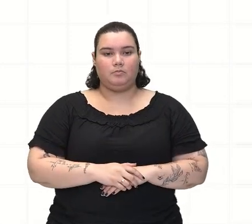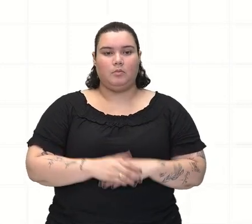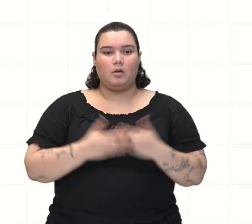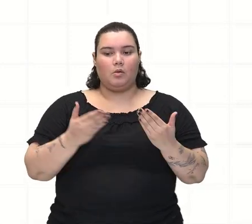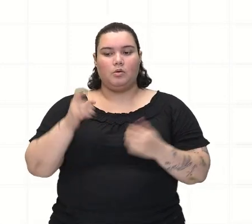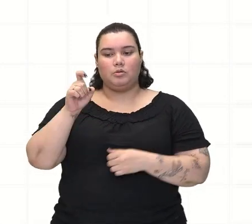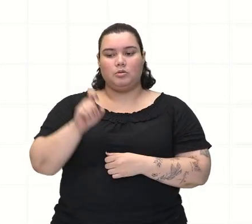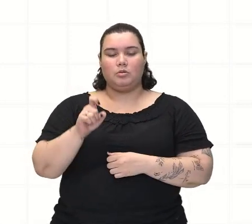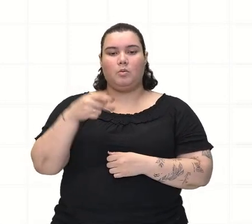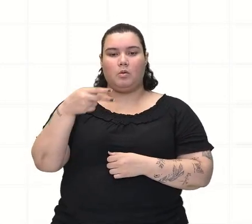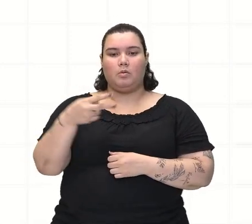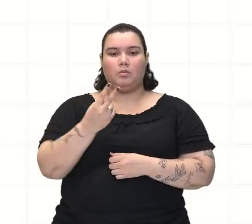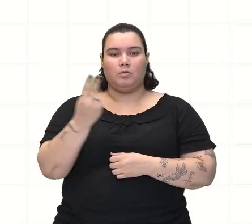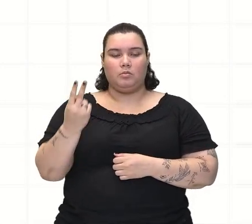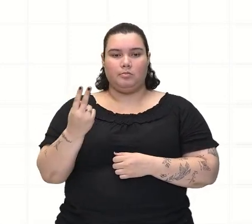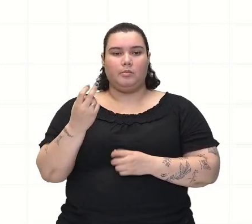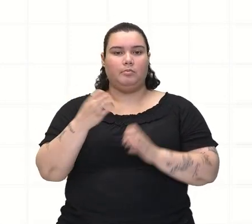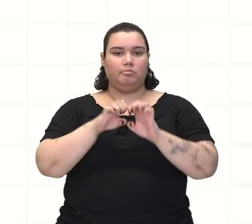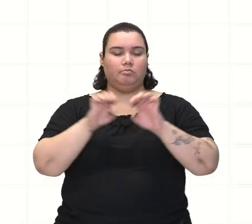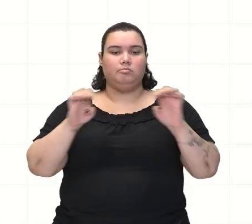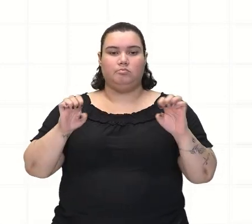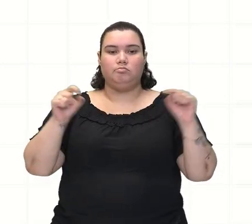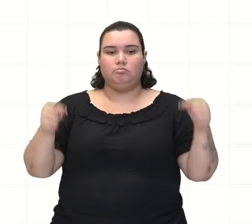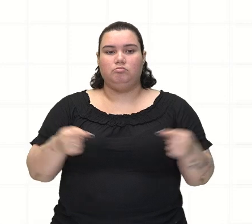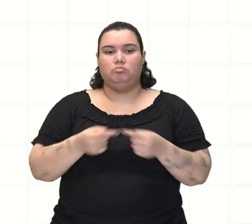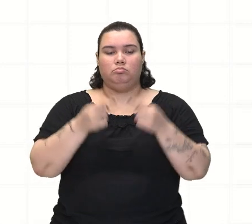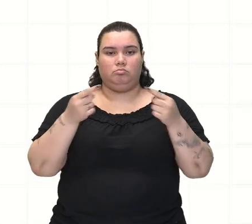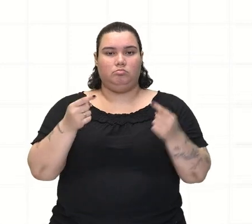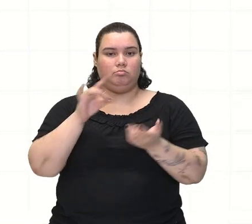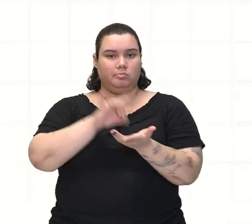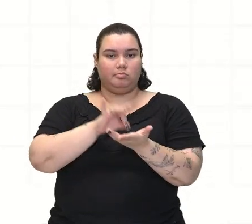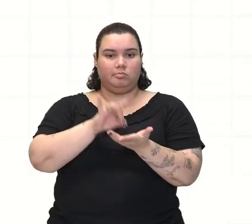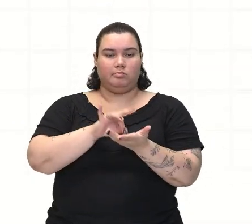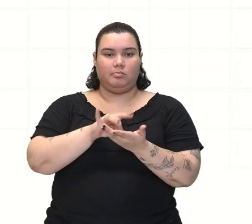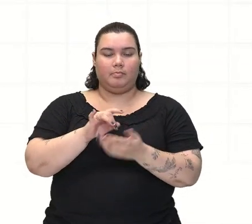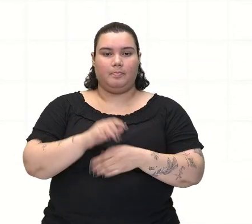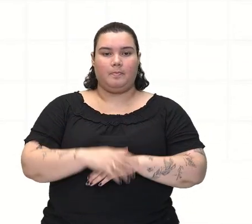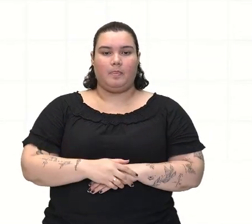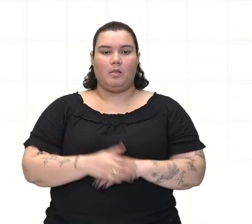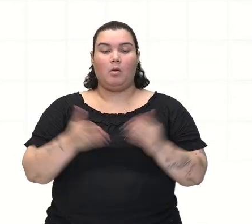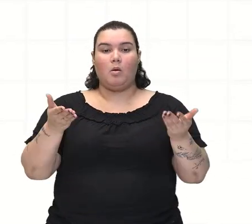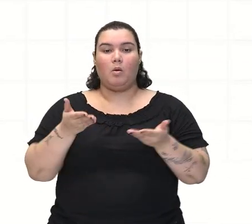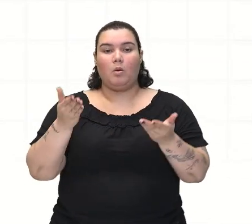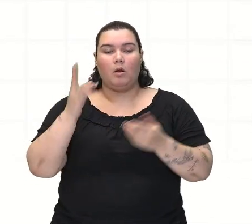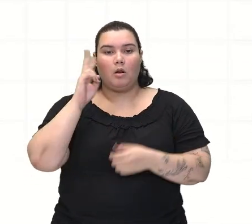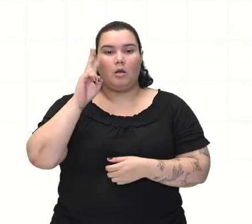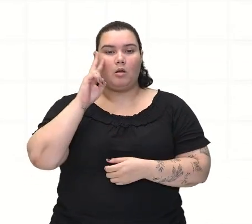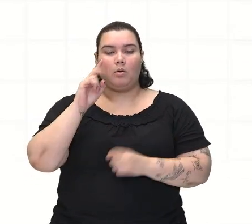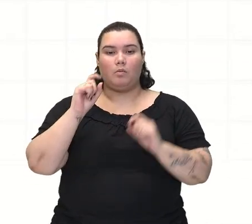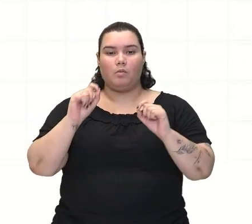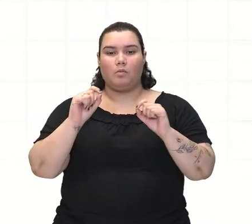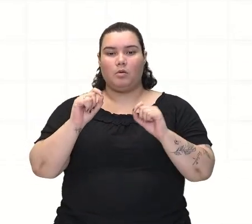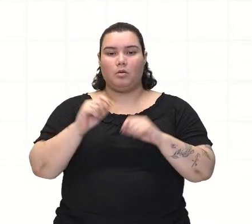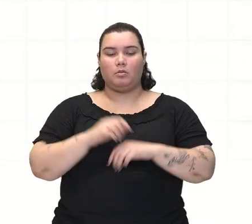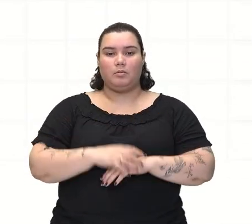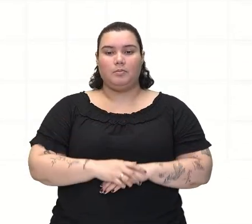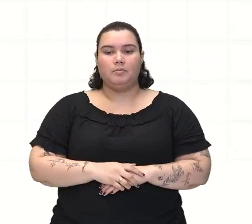2, a equação, né, ela é verdadeira. Vamos verificar agora, nós obtivemos